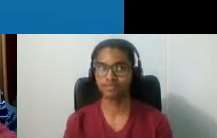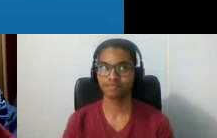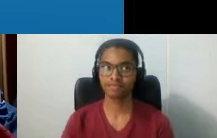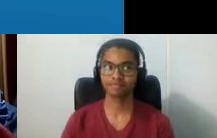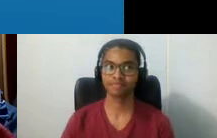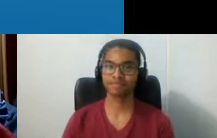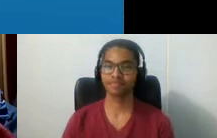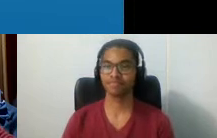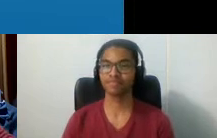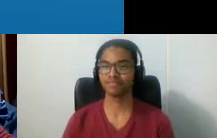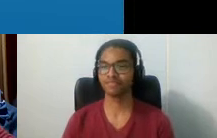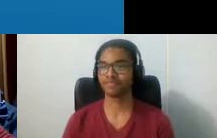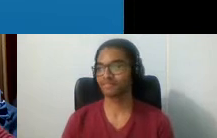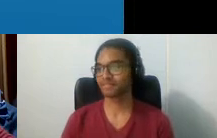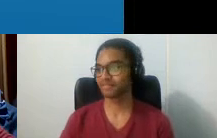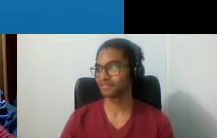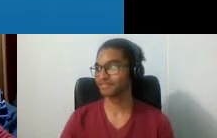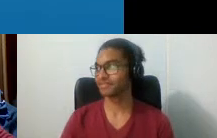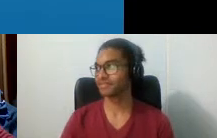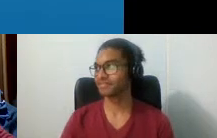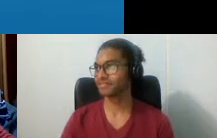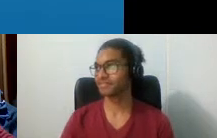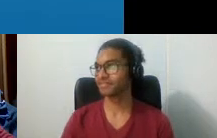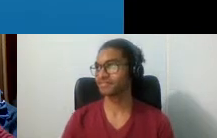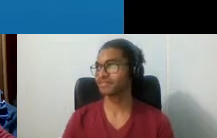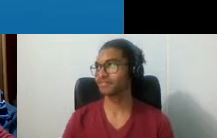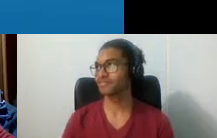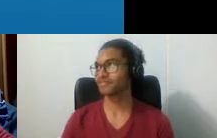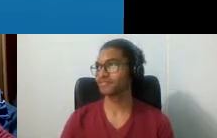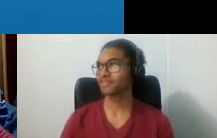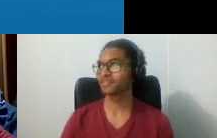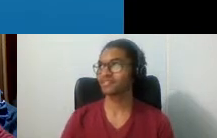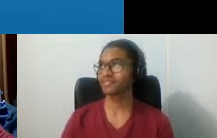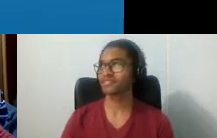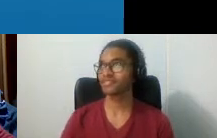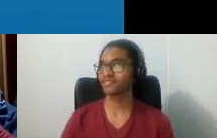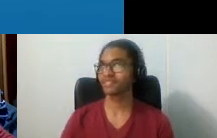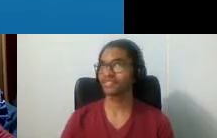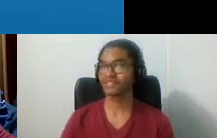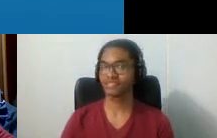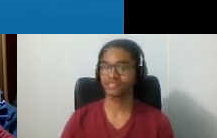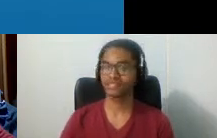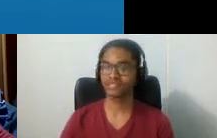anos. É difícil, porque a gente está falando aí de centésimos, milésimos de milímetro, né?